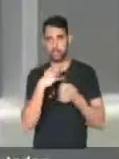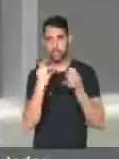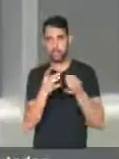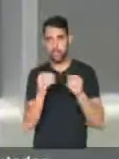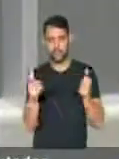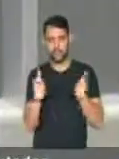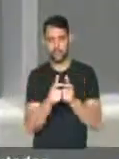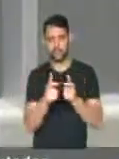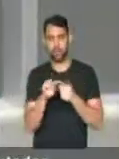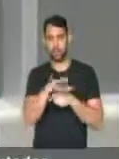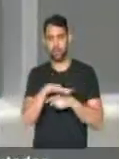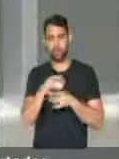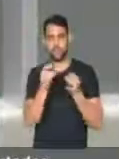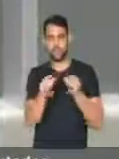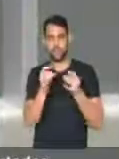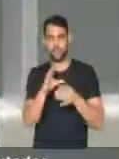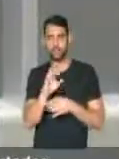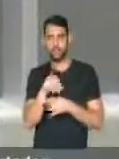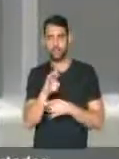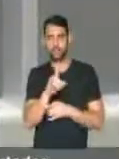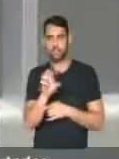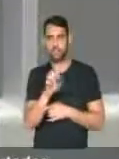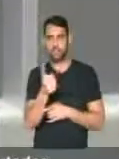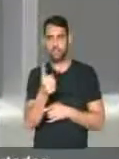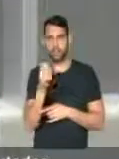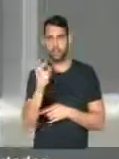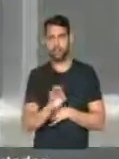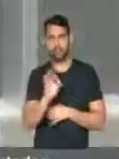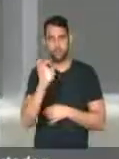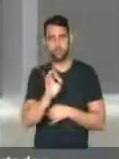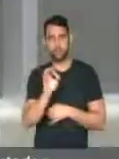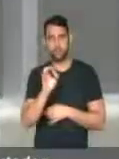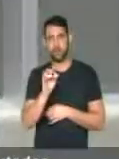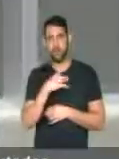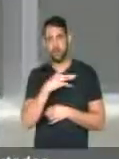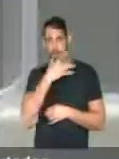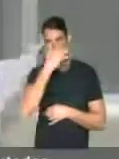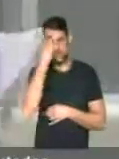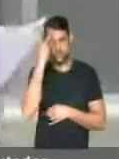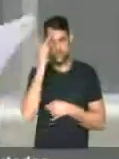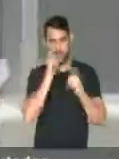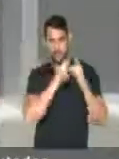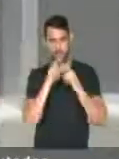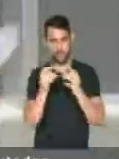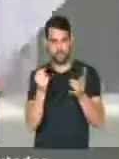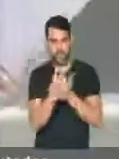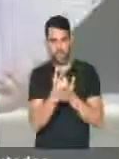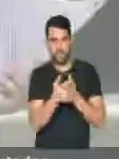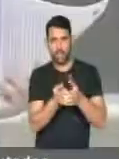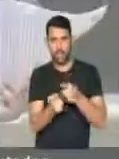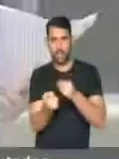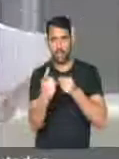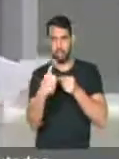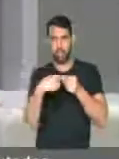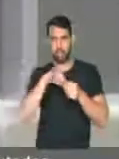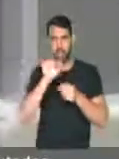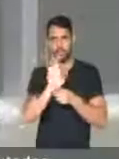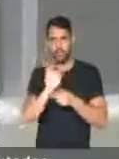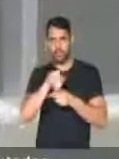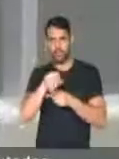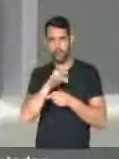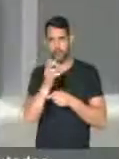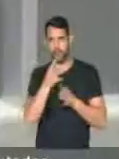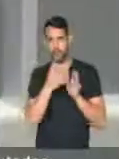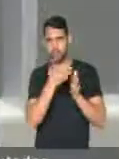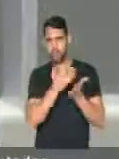das vendas caíram no centro comercial de camaçari 60% frente vai ter condição de pagar retroativo a